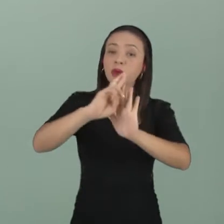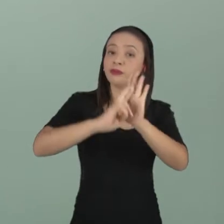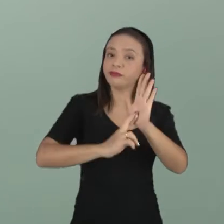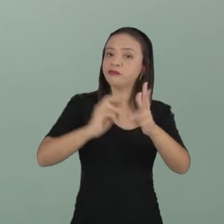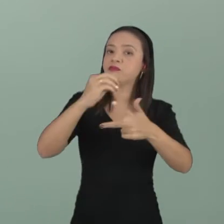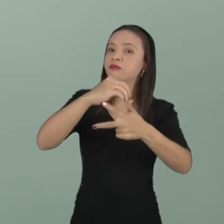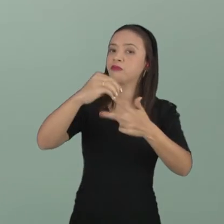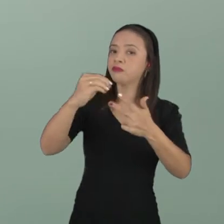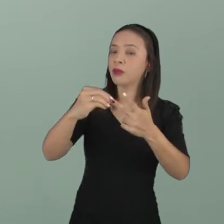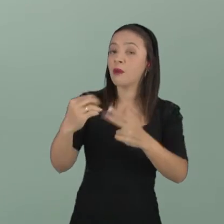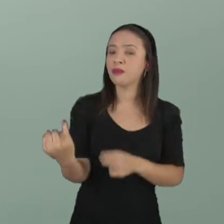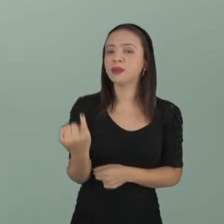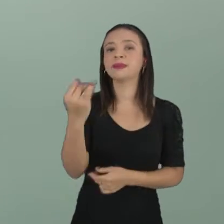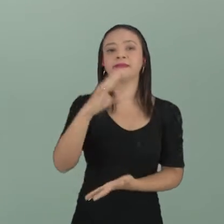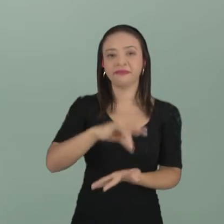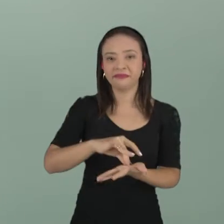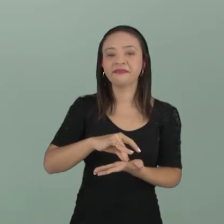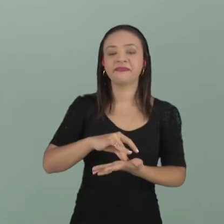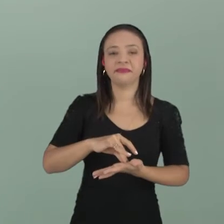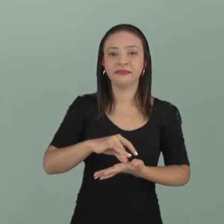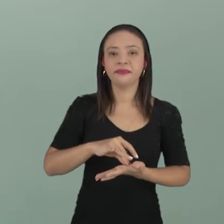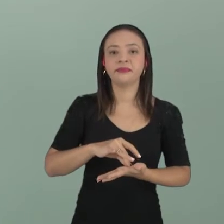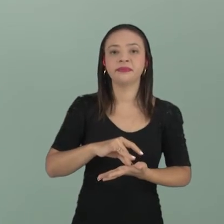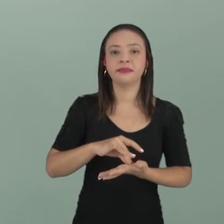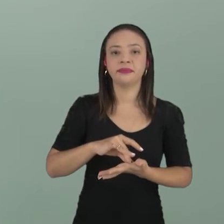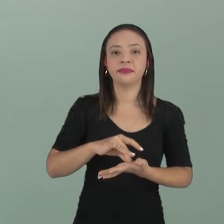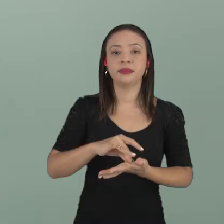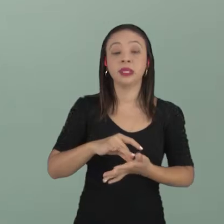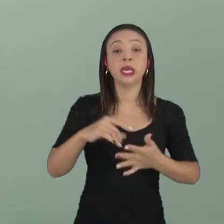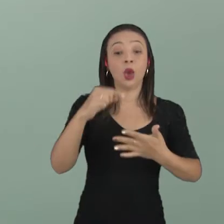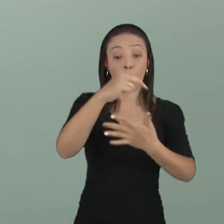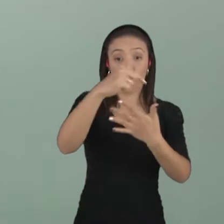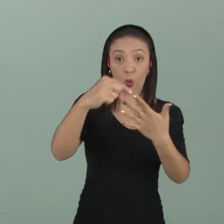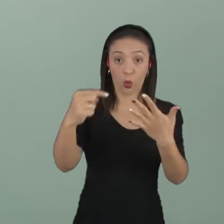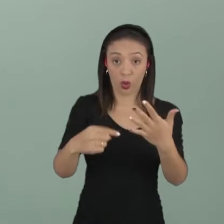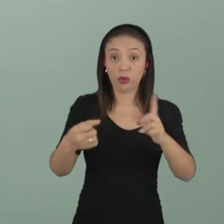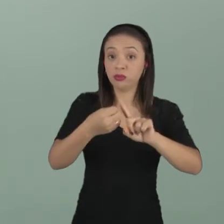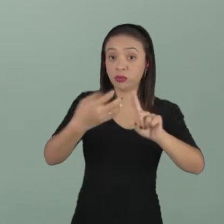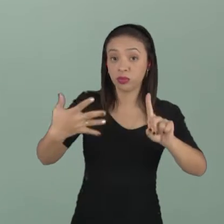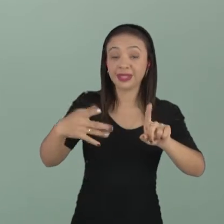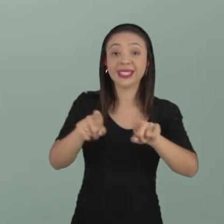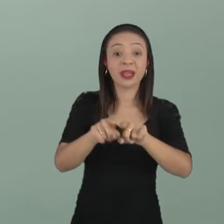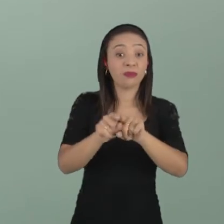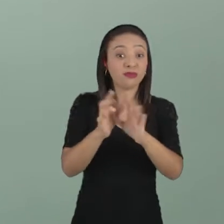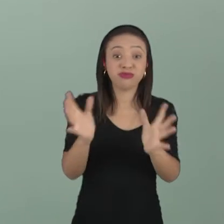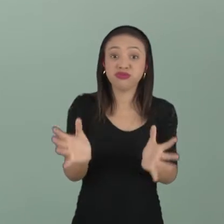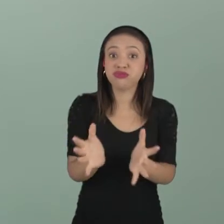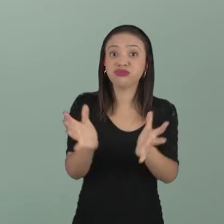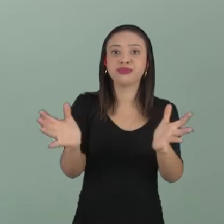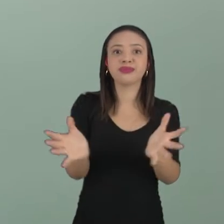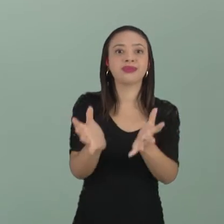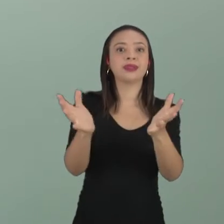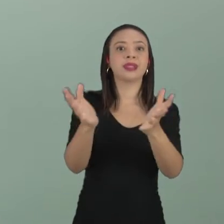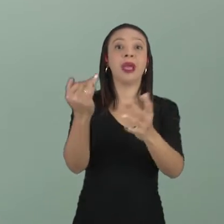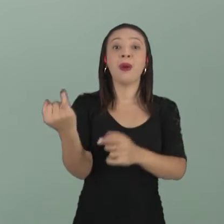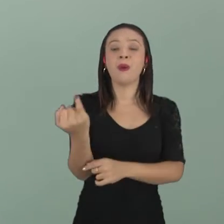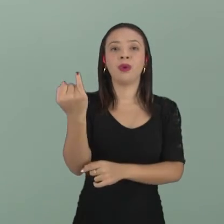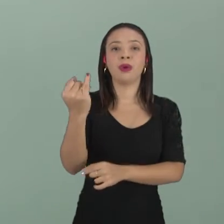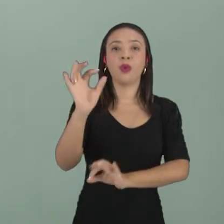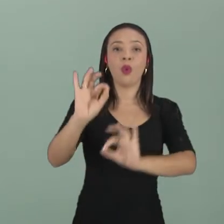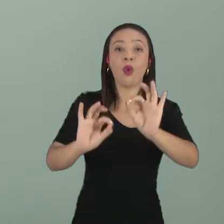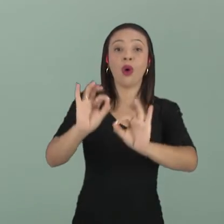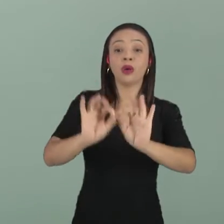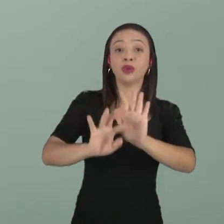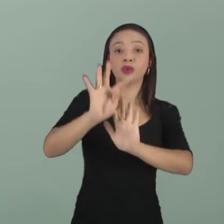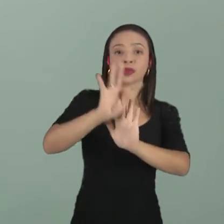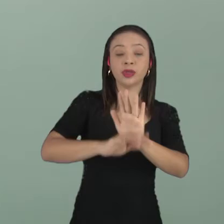Enem, e isso é muito importante. E os operadores argumentativos, contribuem significativamente para o texto de vocês